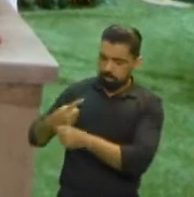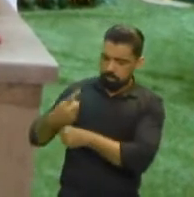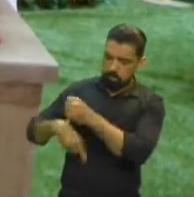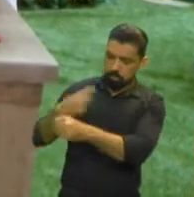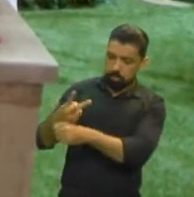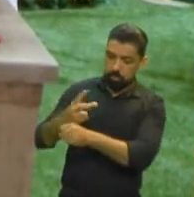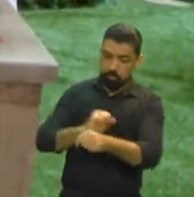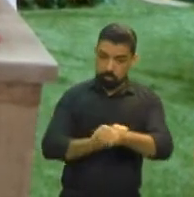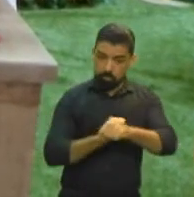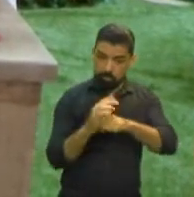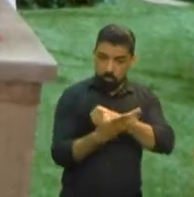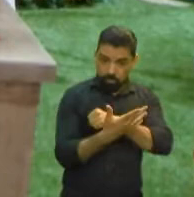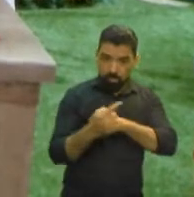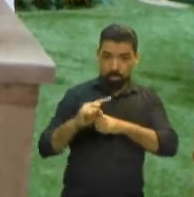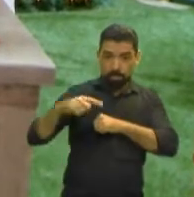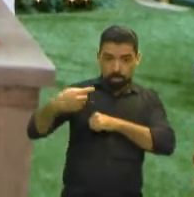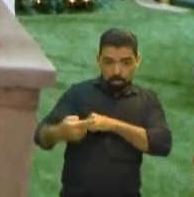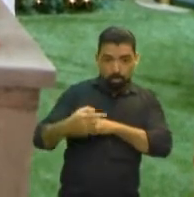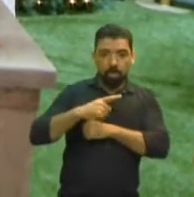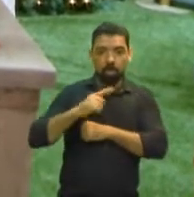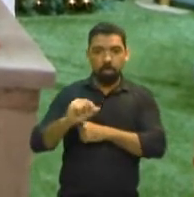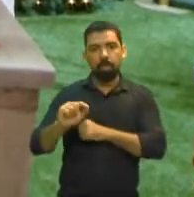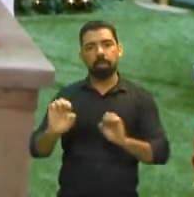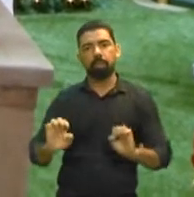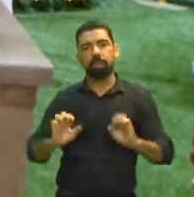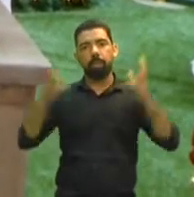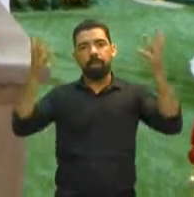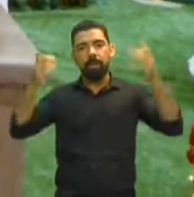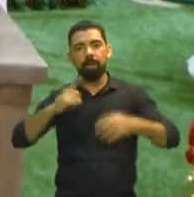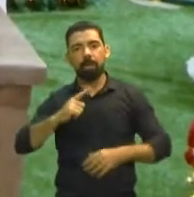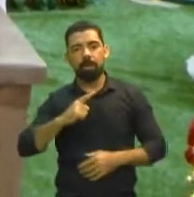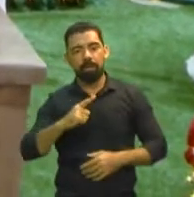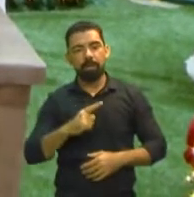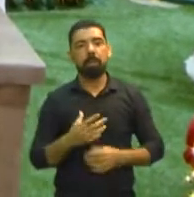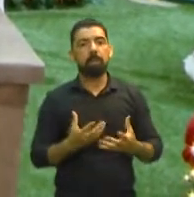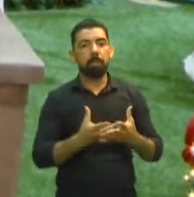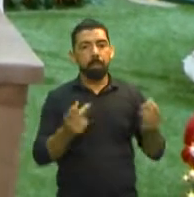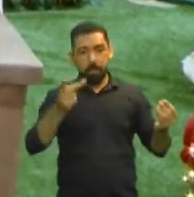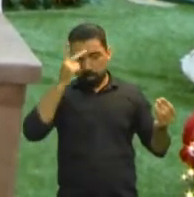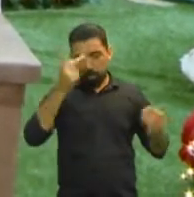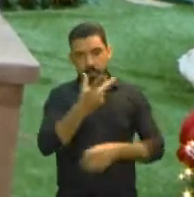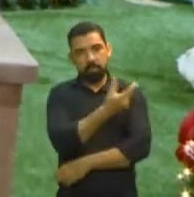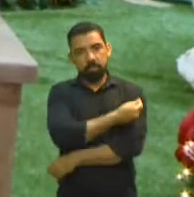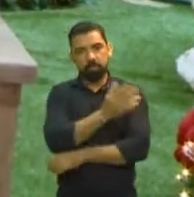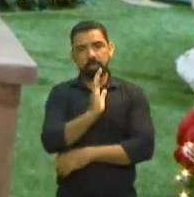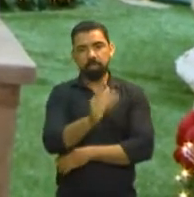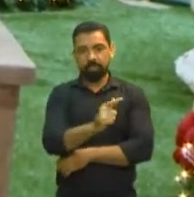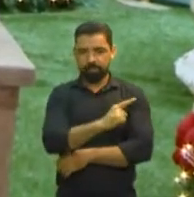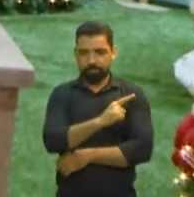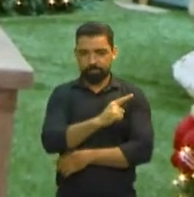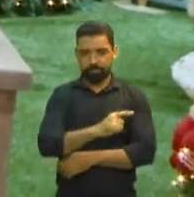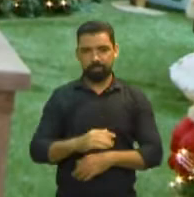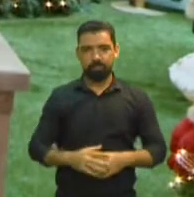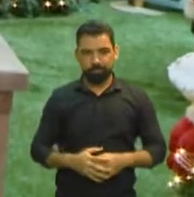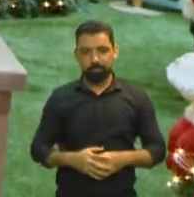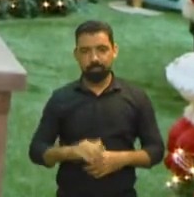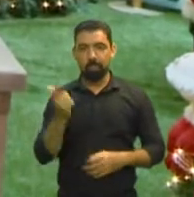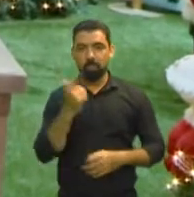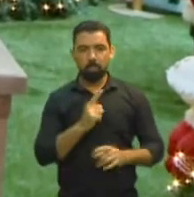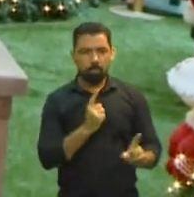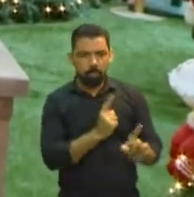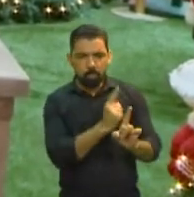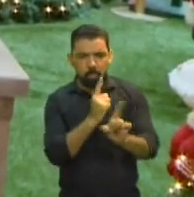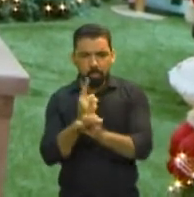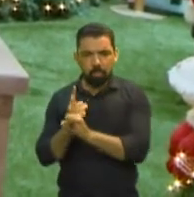da Covid-19, celebrações com boa parte da população vacinada. Pertinho de reencontrarem os